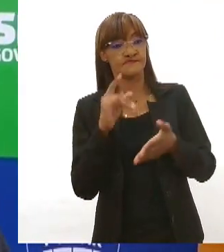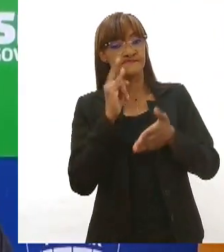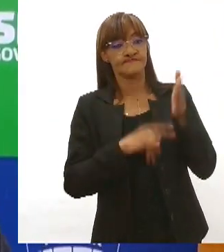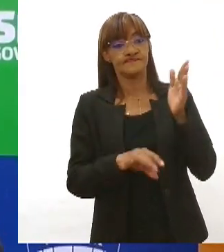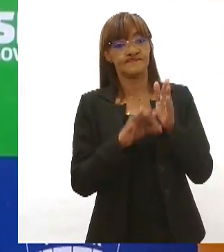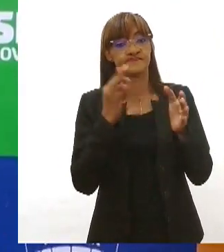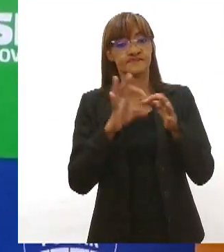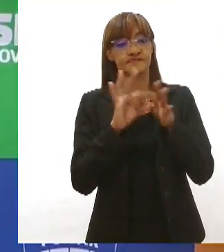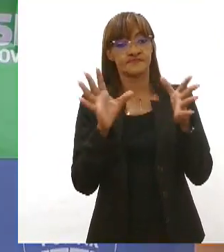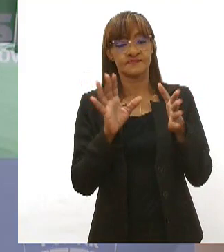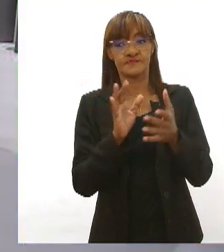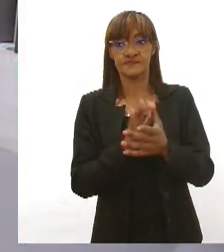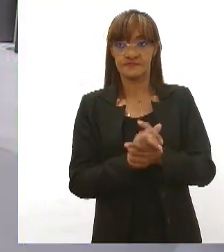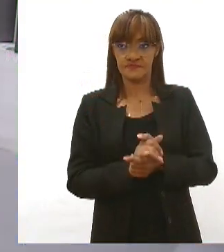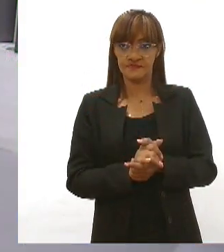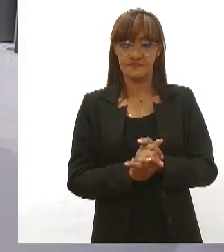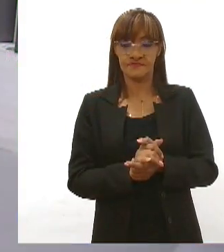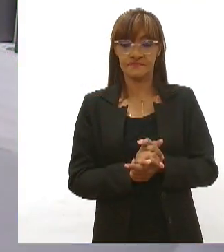município.